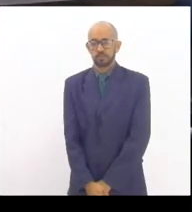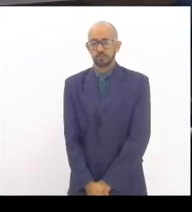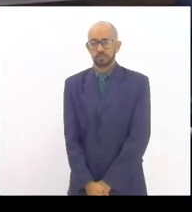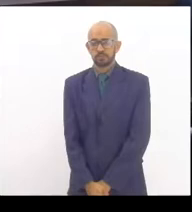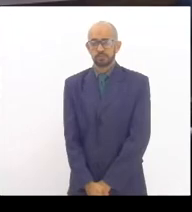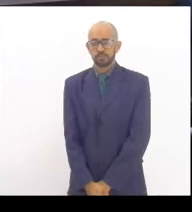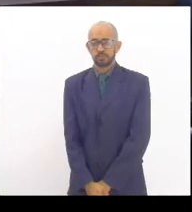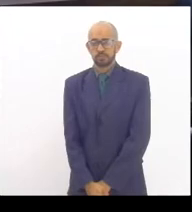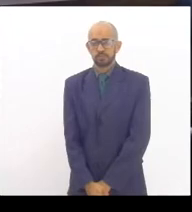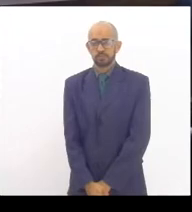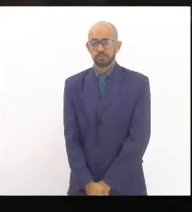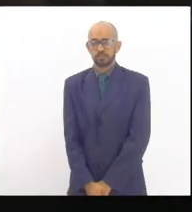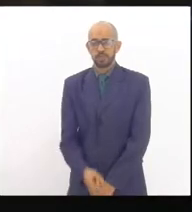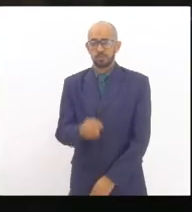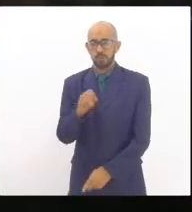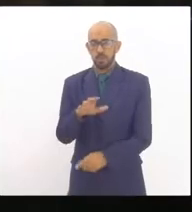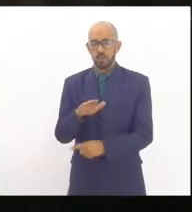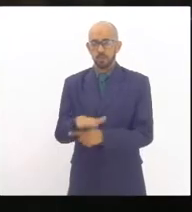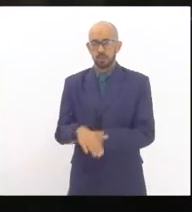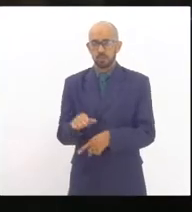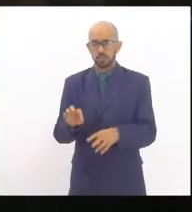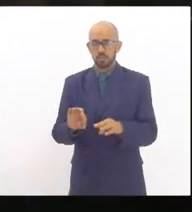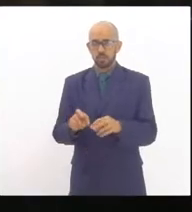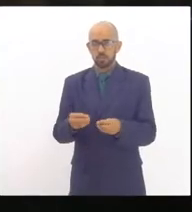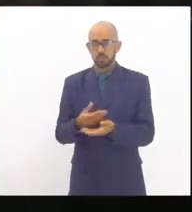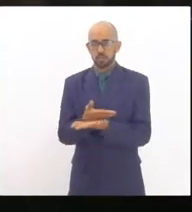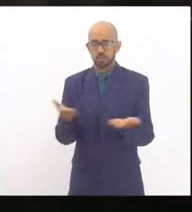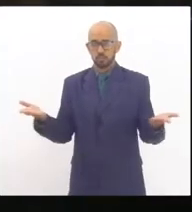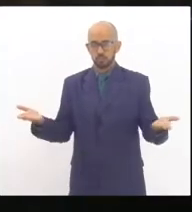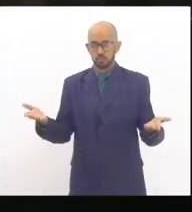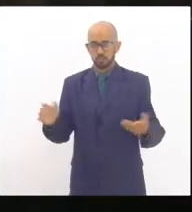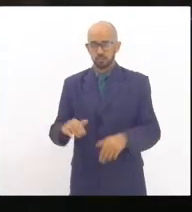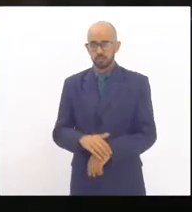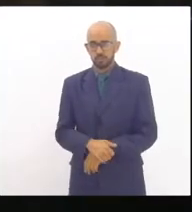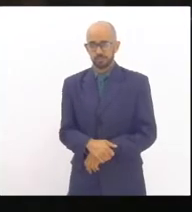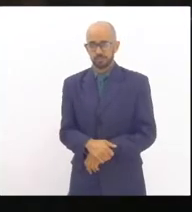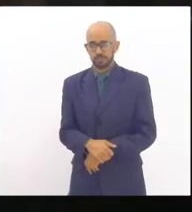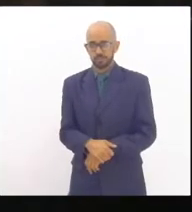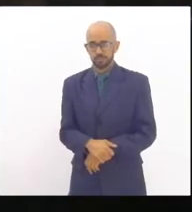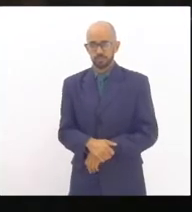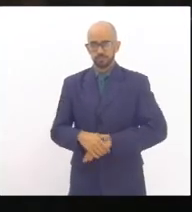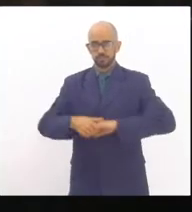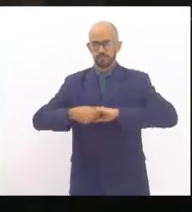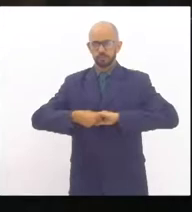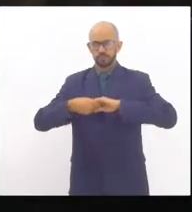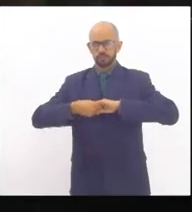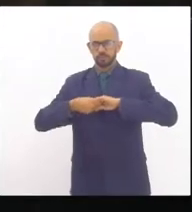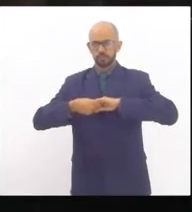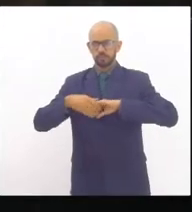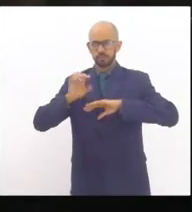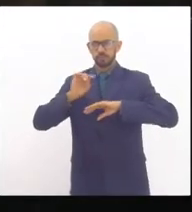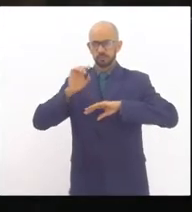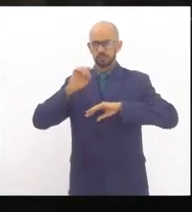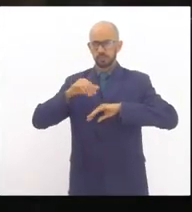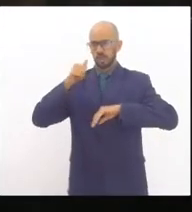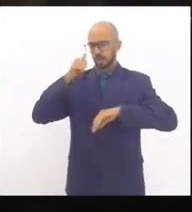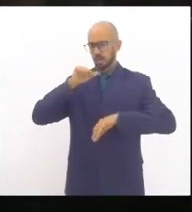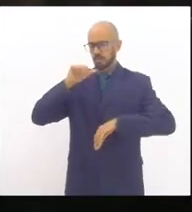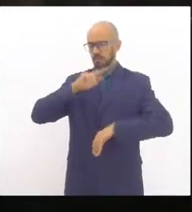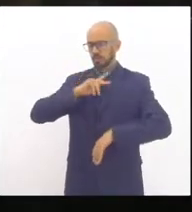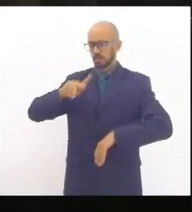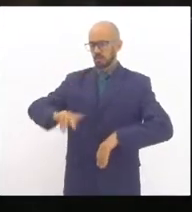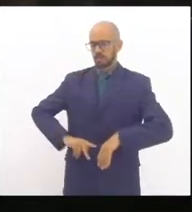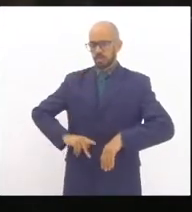Oi boa tarde a todas e todos fazer um cumprimento especial a nossa presidente em